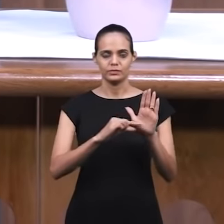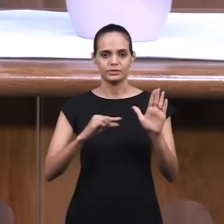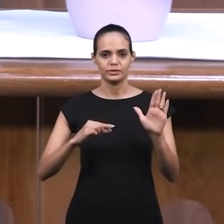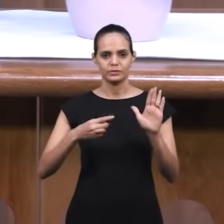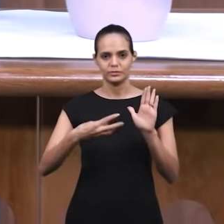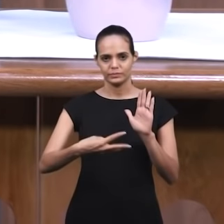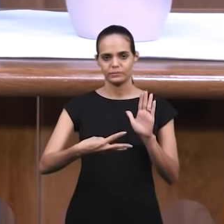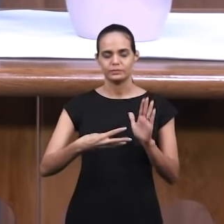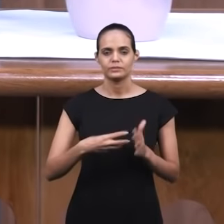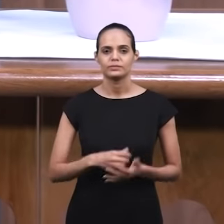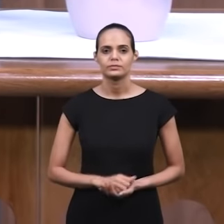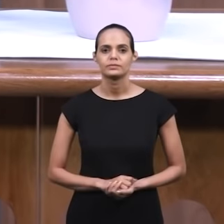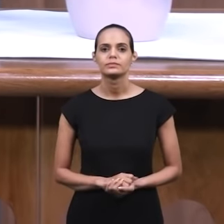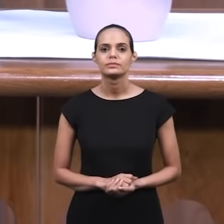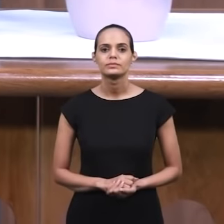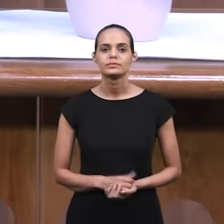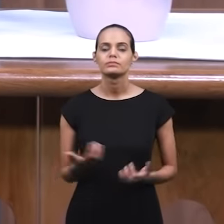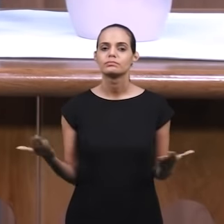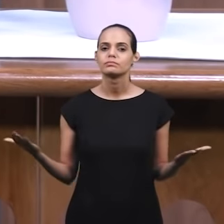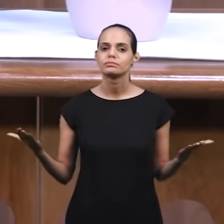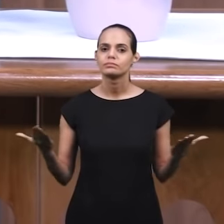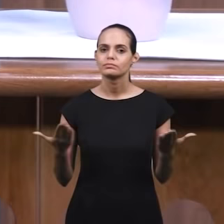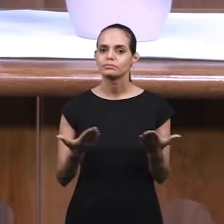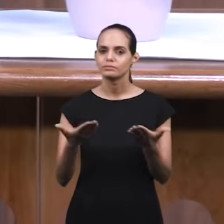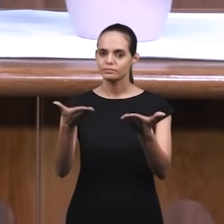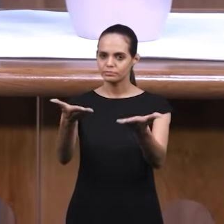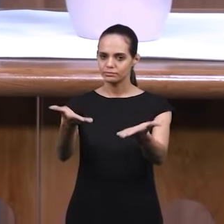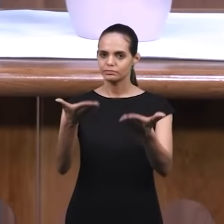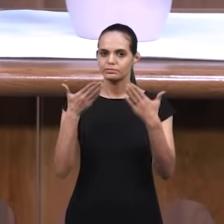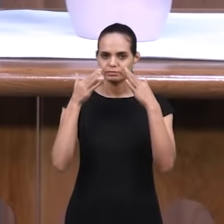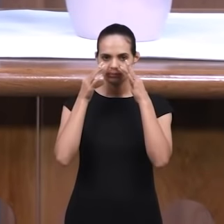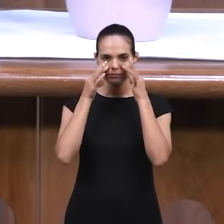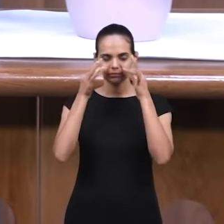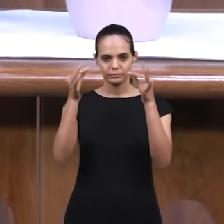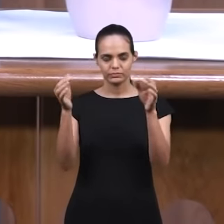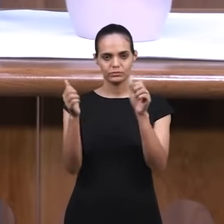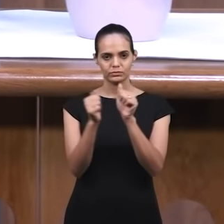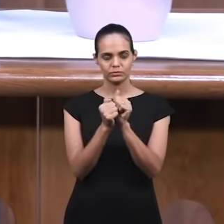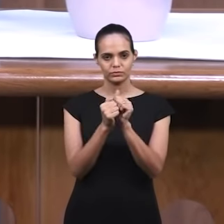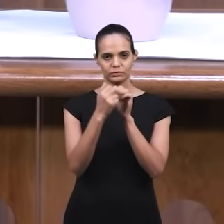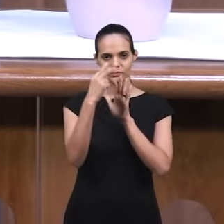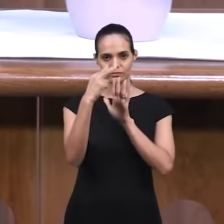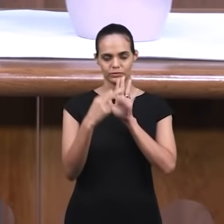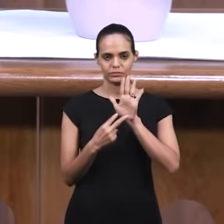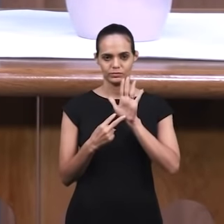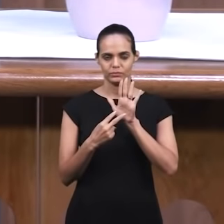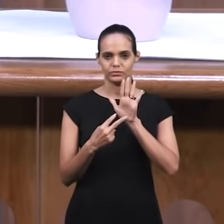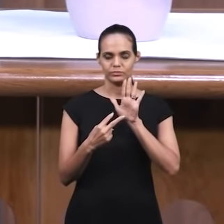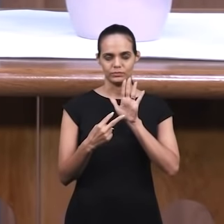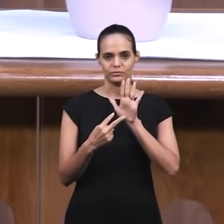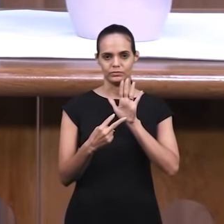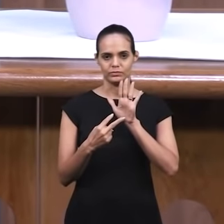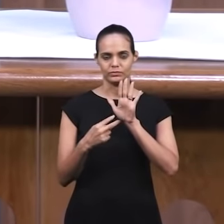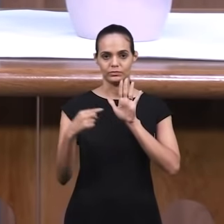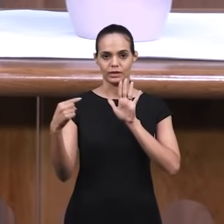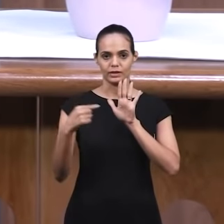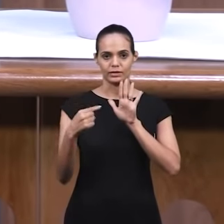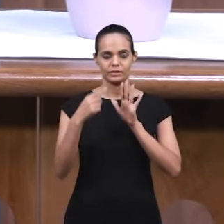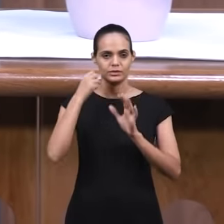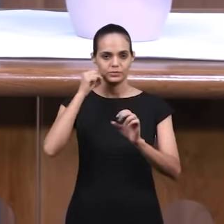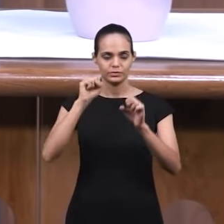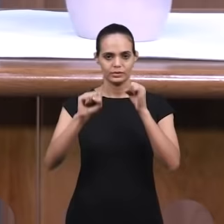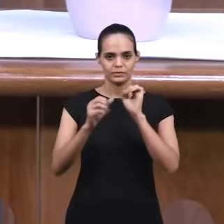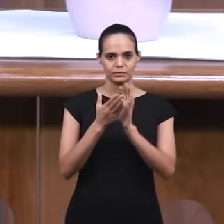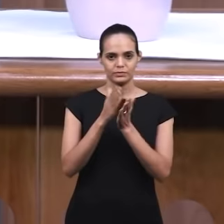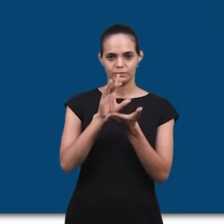3. E eu quero agora convidar a sua atenção para a leitura comigo deste Salmo da Palavra de